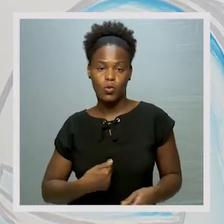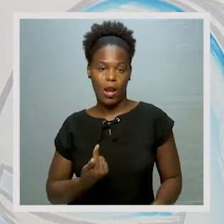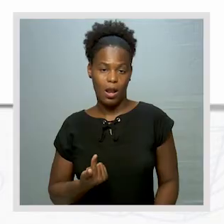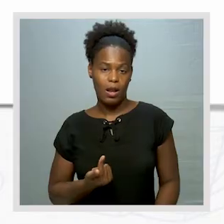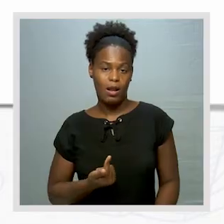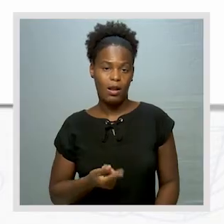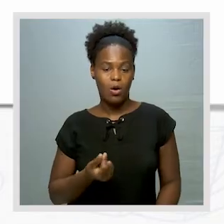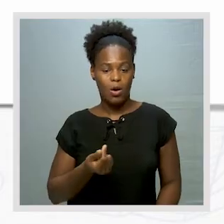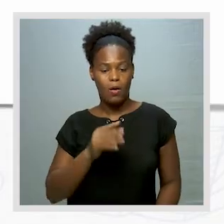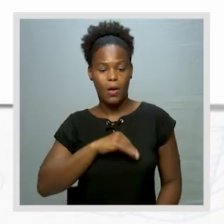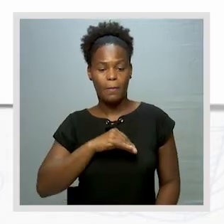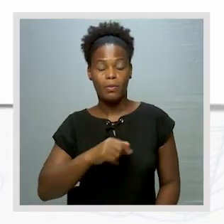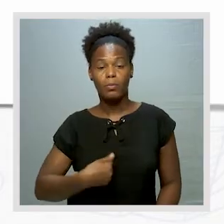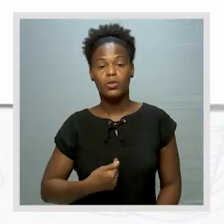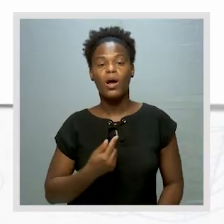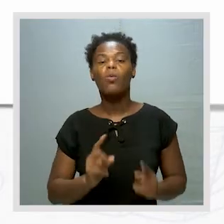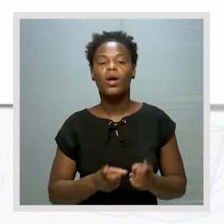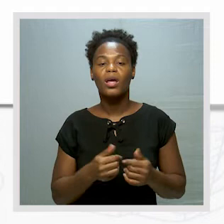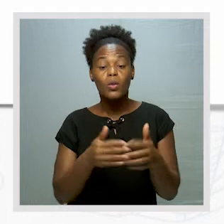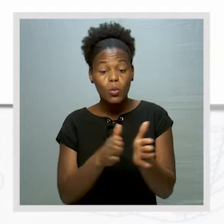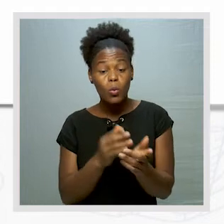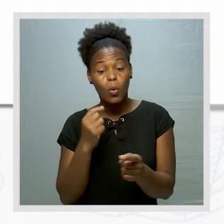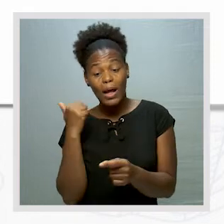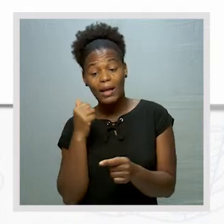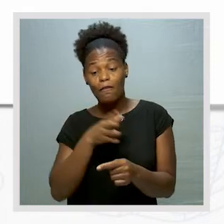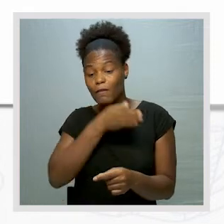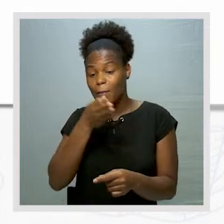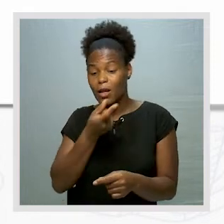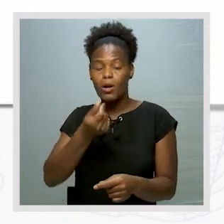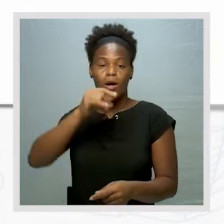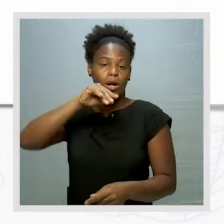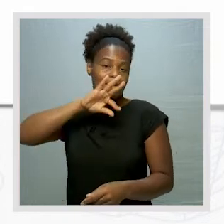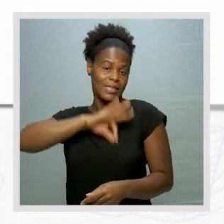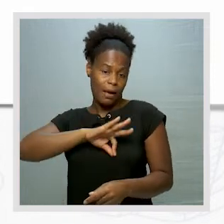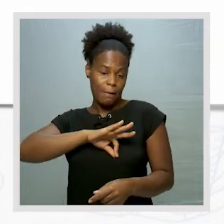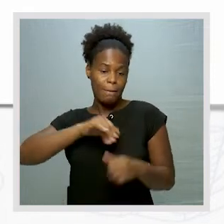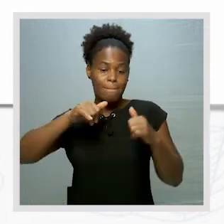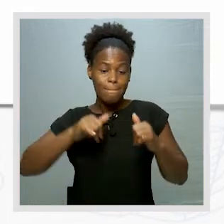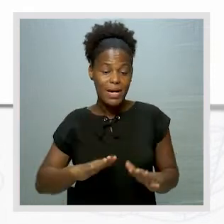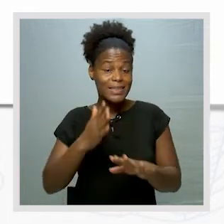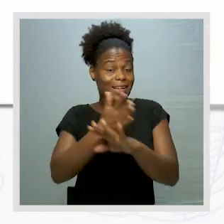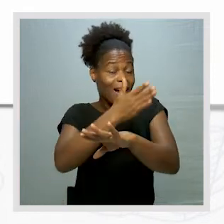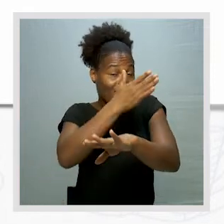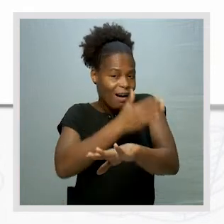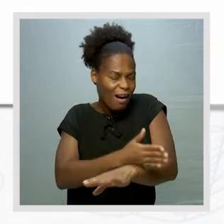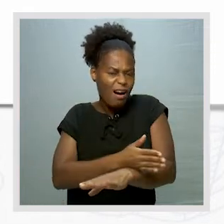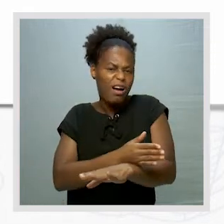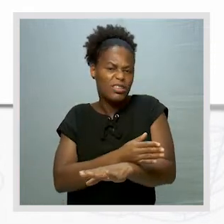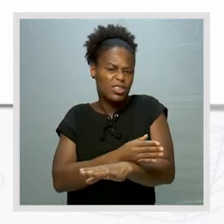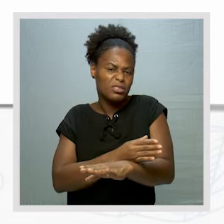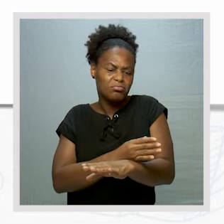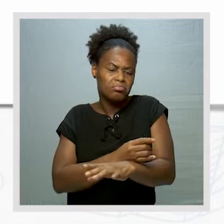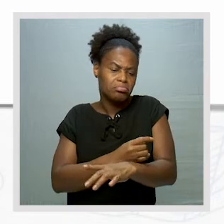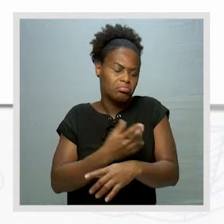pessoal. O rendimento pessoal é tudo aquilo que as famílias recebem, mas antes de fazer